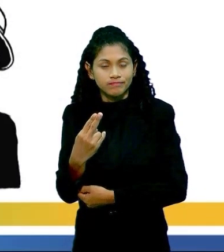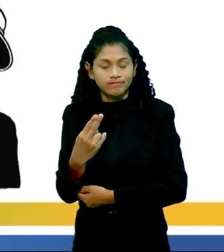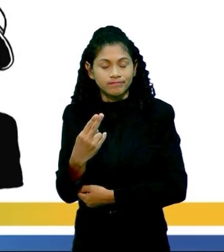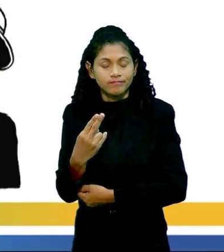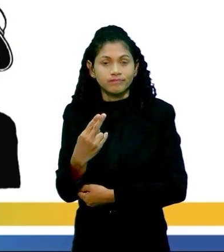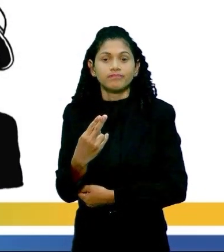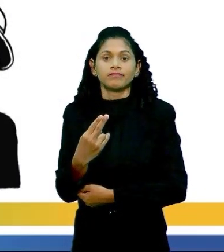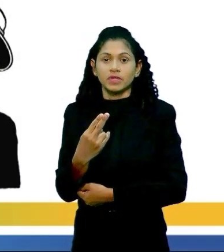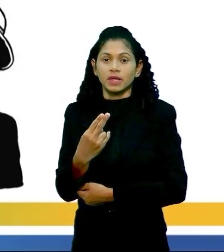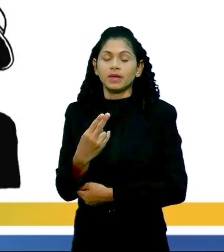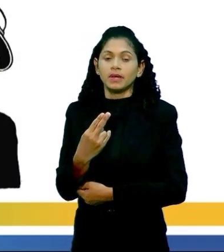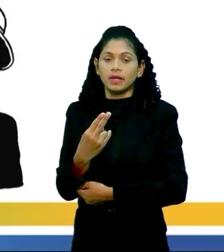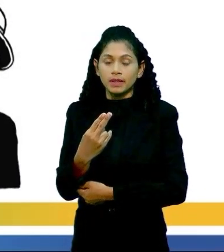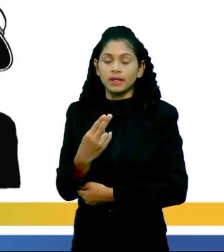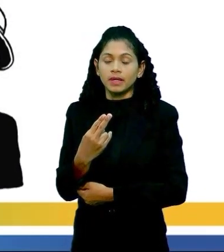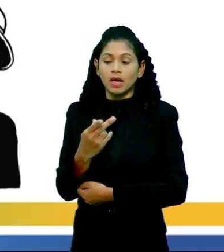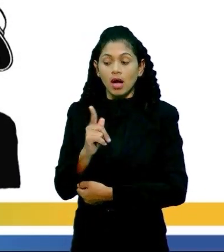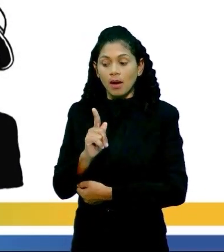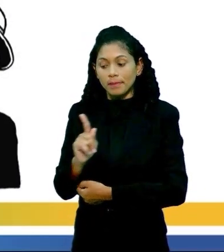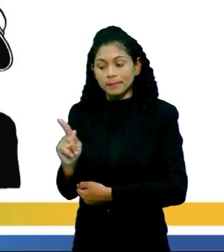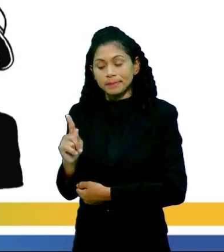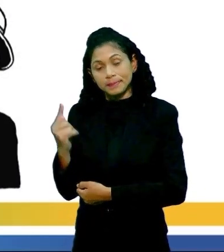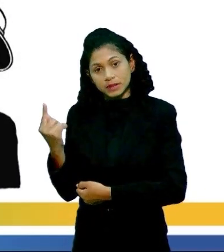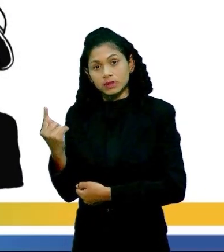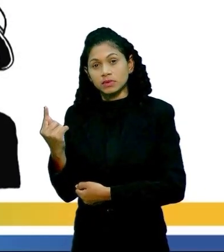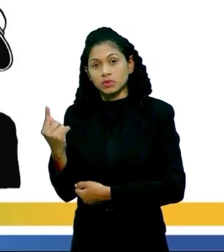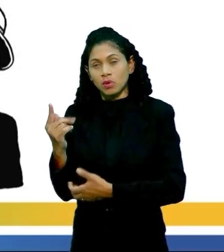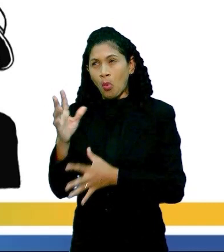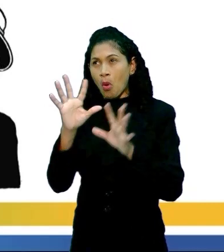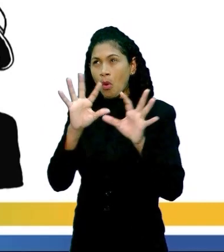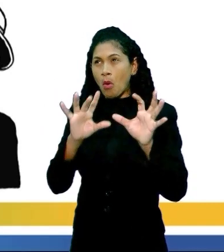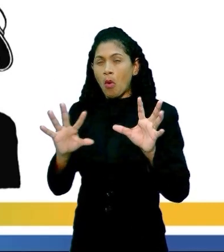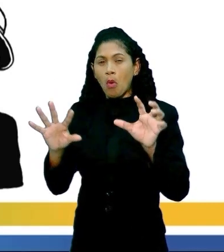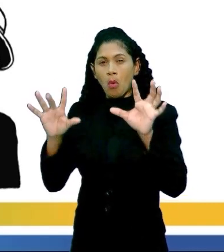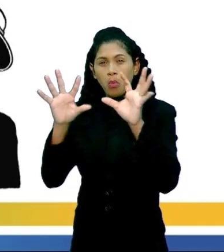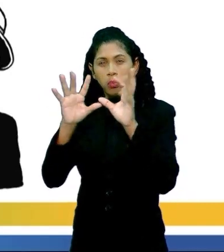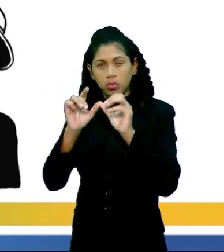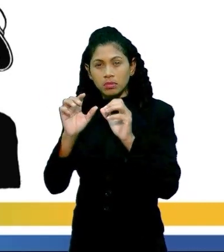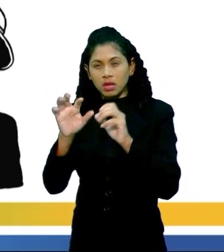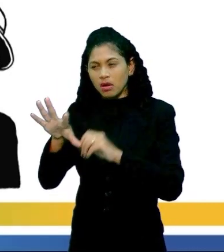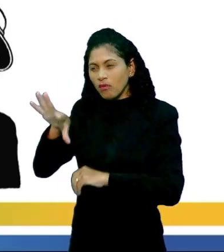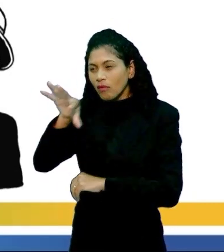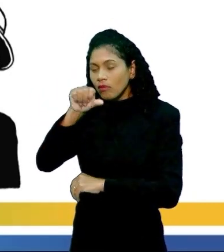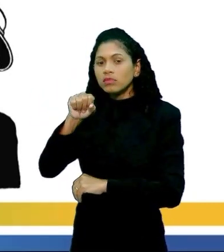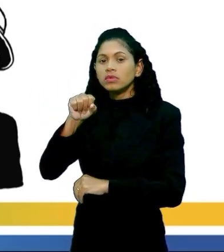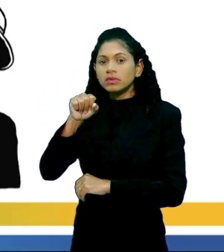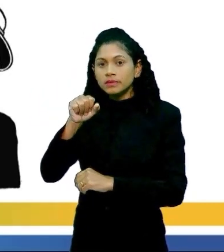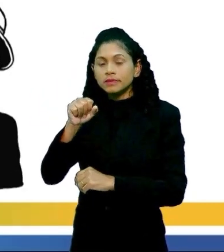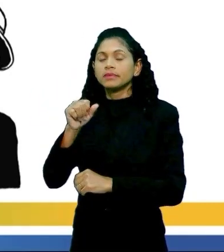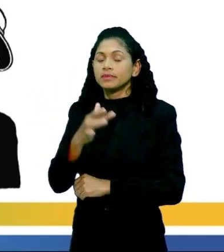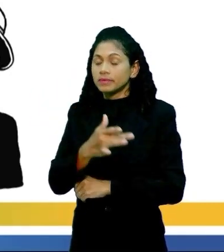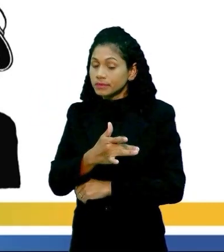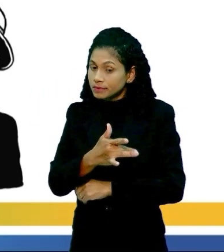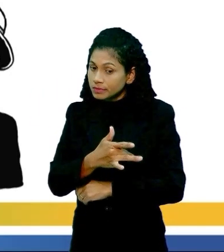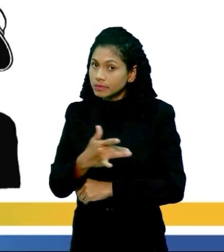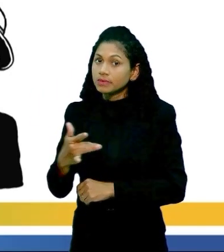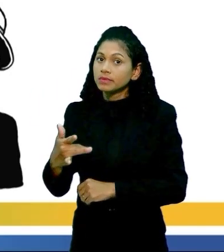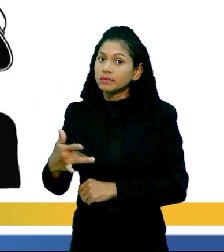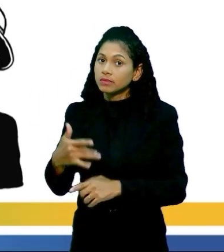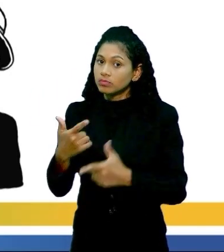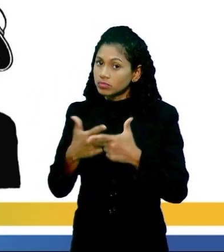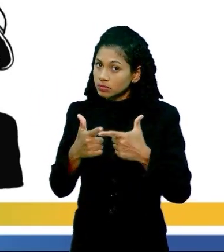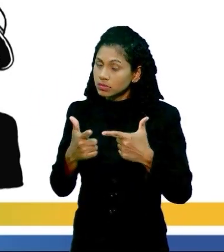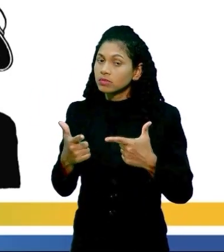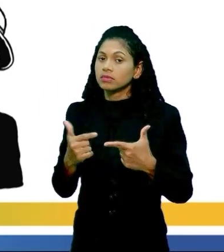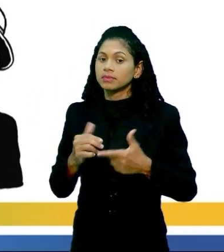abordado. Então, informar o sintoma do tabagismo, em nenhum momento foi falando nenhum sintoma de tabagismo, né? Então, não